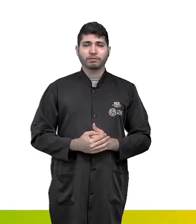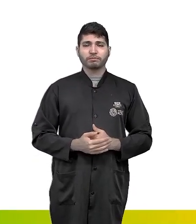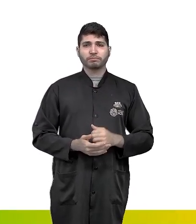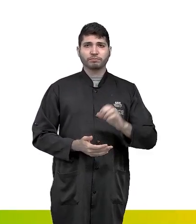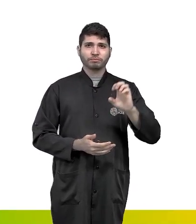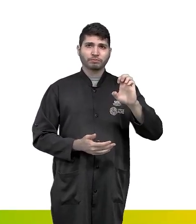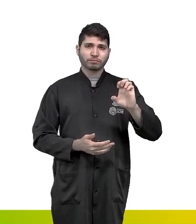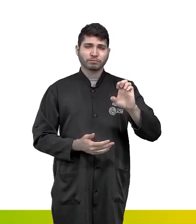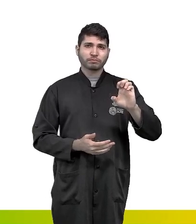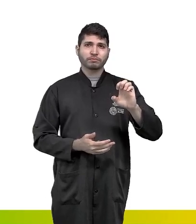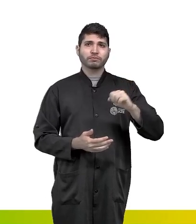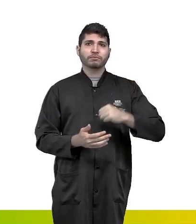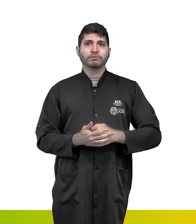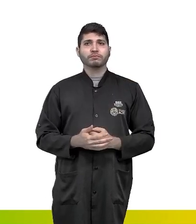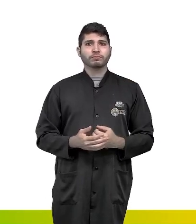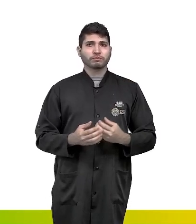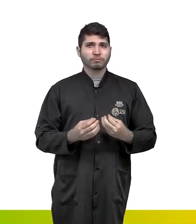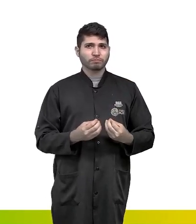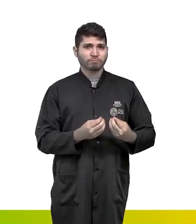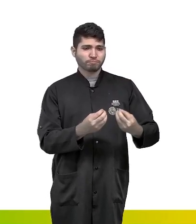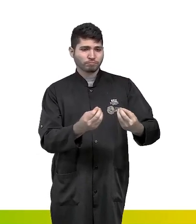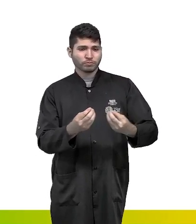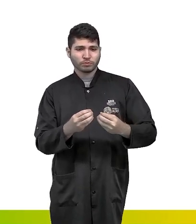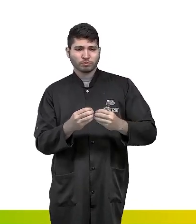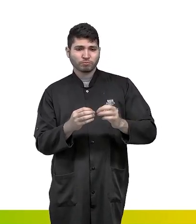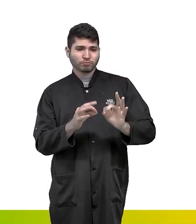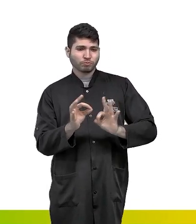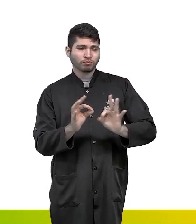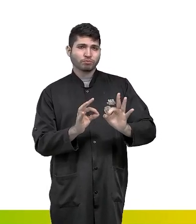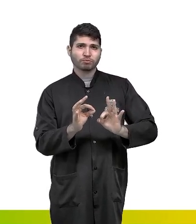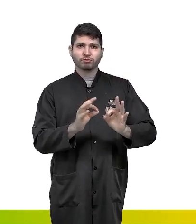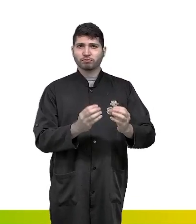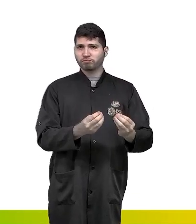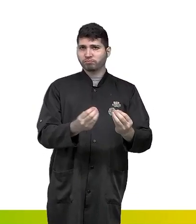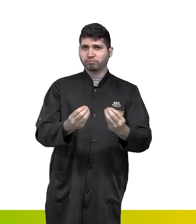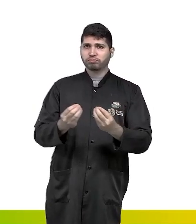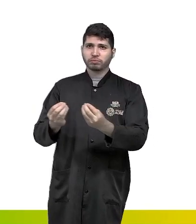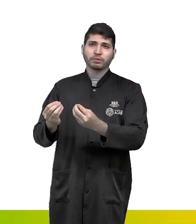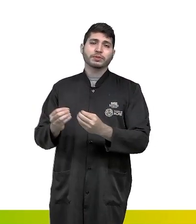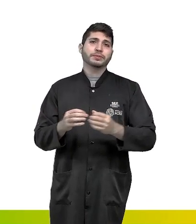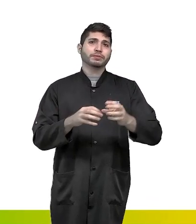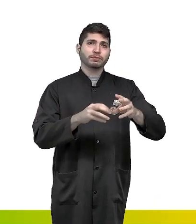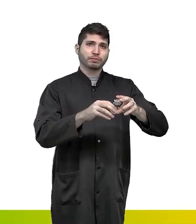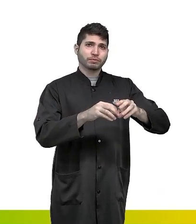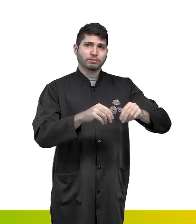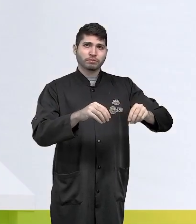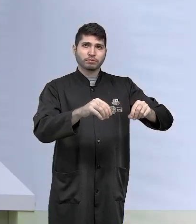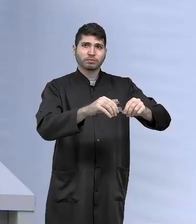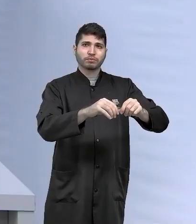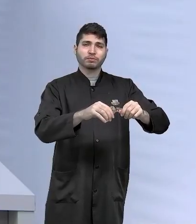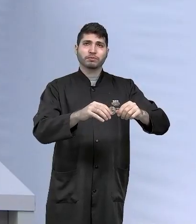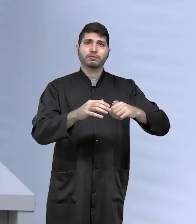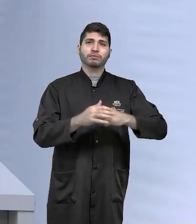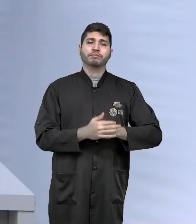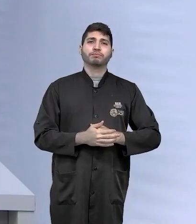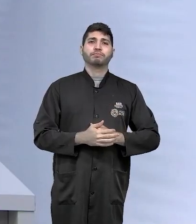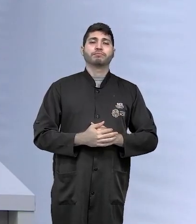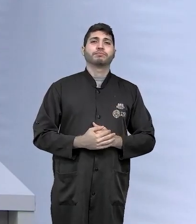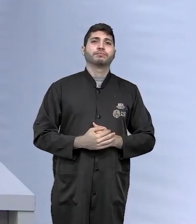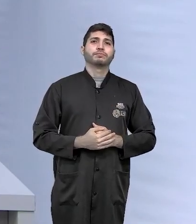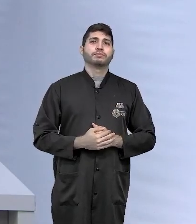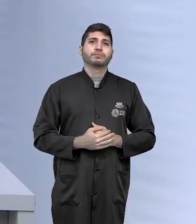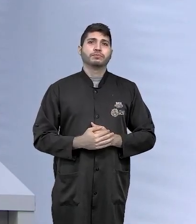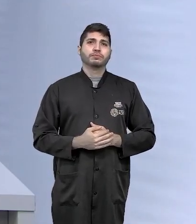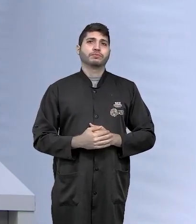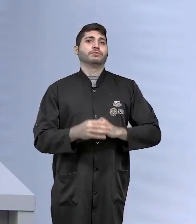é a distribuição das capitanias hereditárias. Gente, deixar uma coisa bem clara. Foi as